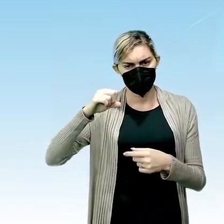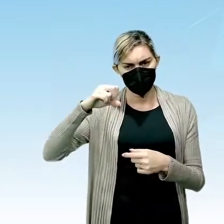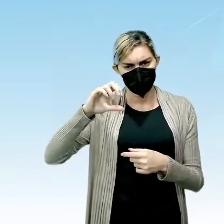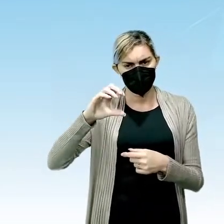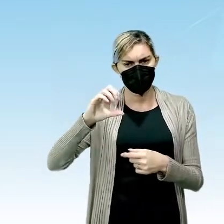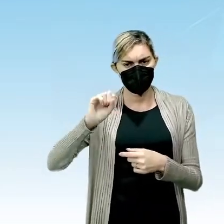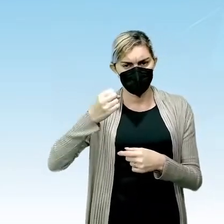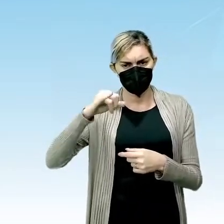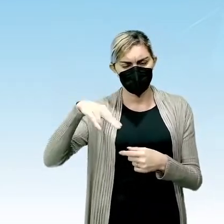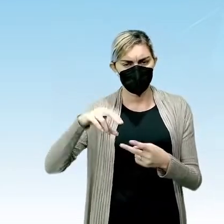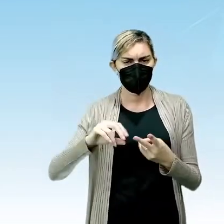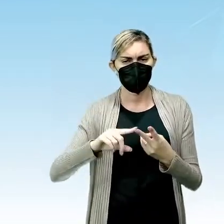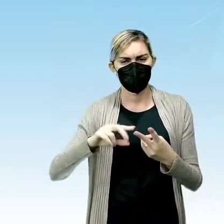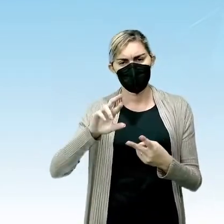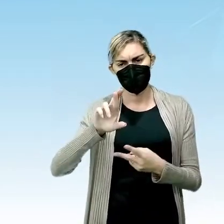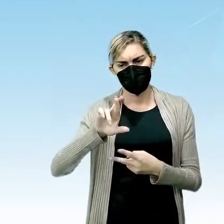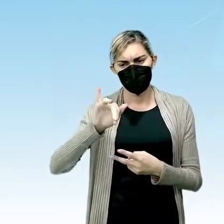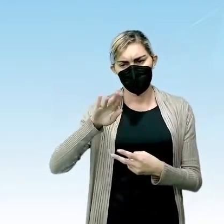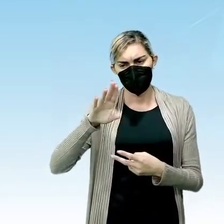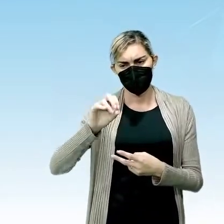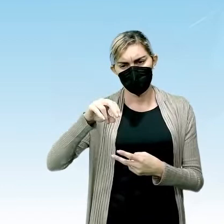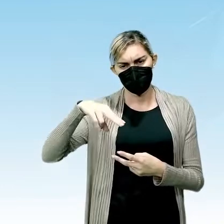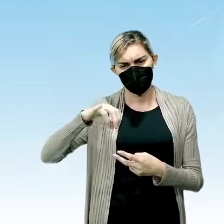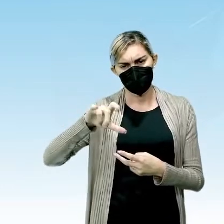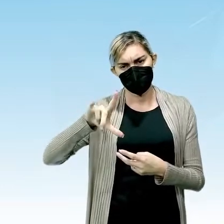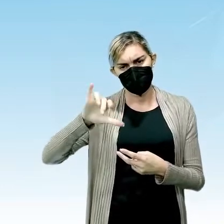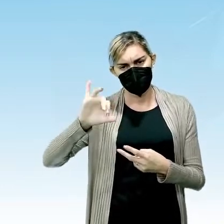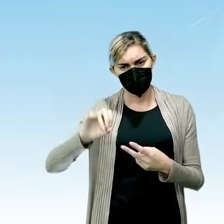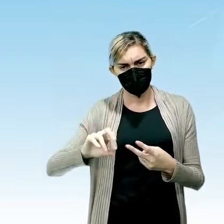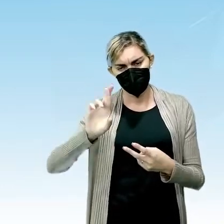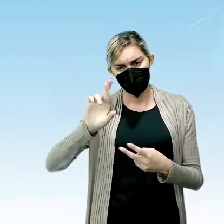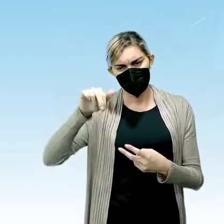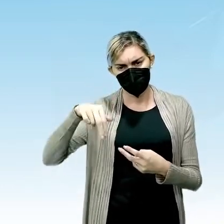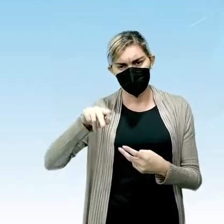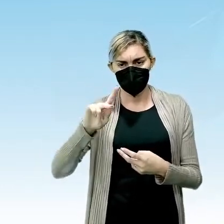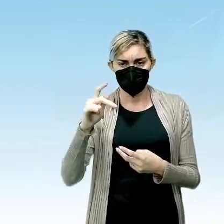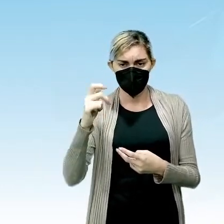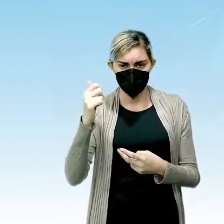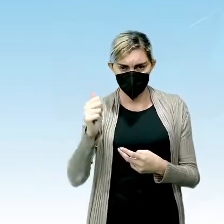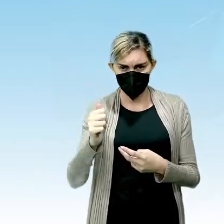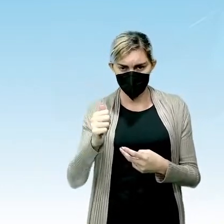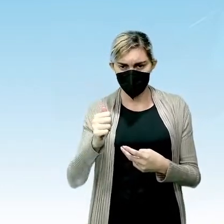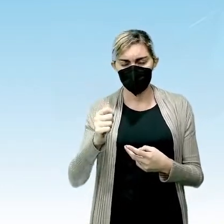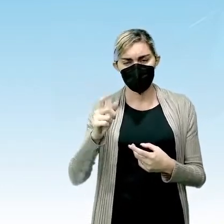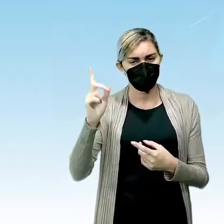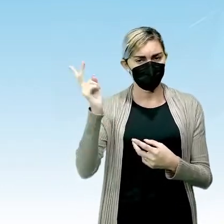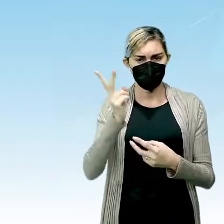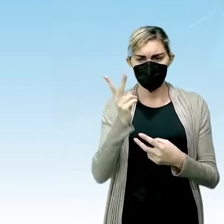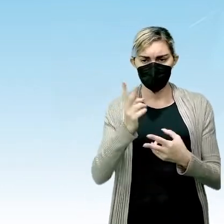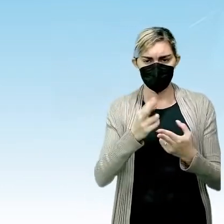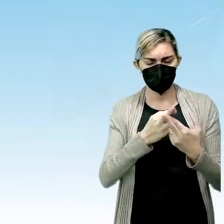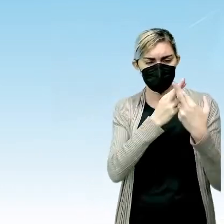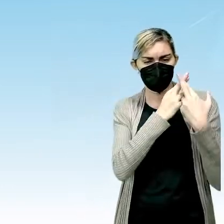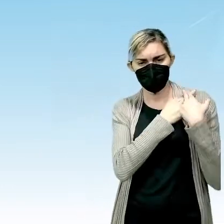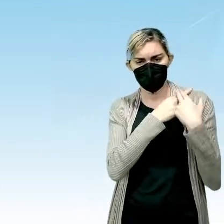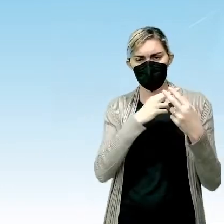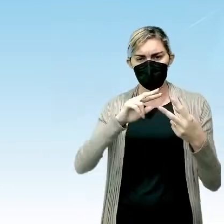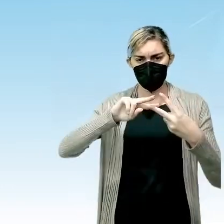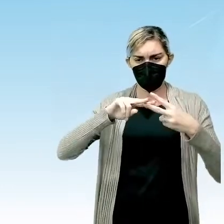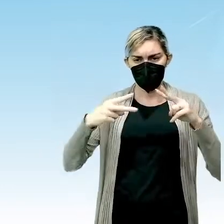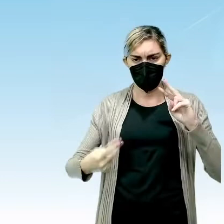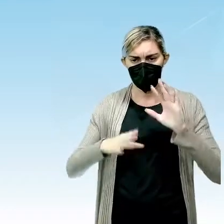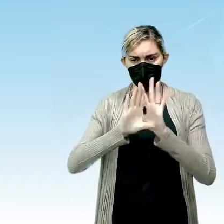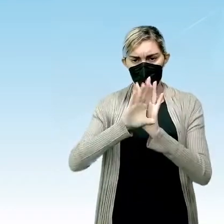ácido ribonucleico, que é o RNA. Eles são responsáveis por codificar e também